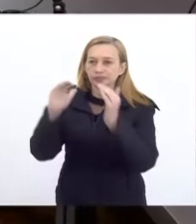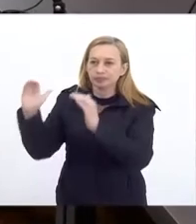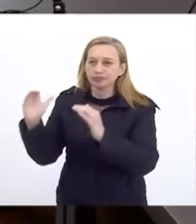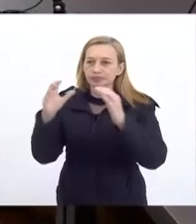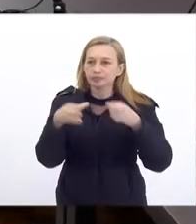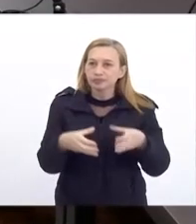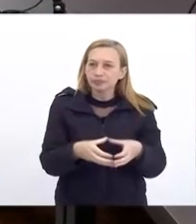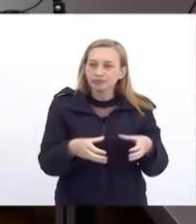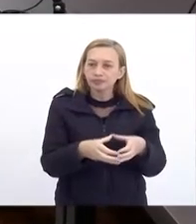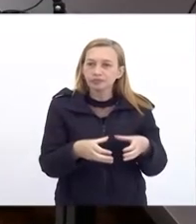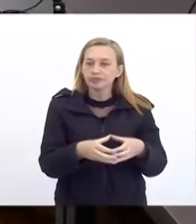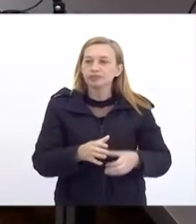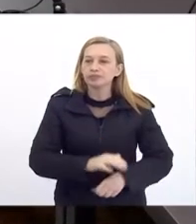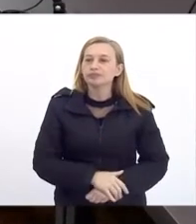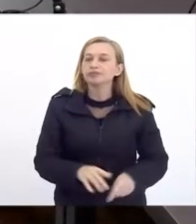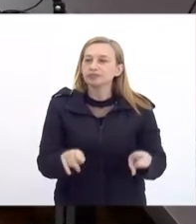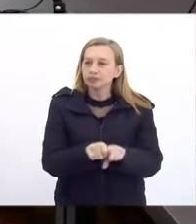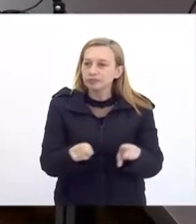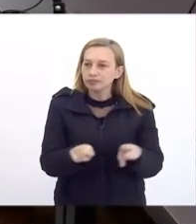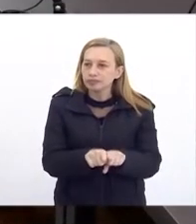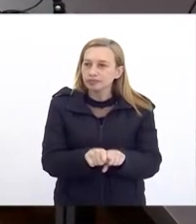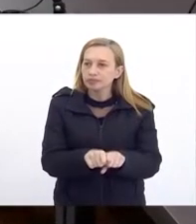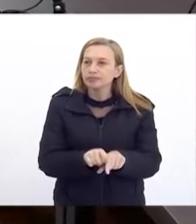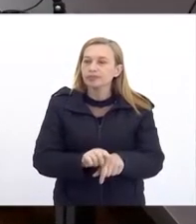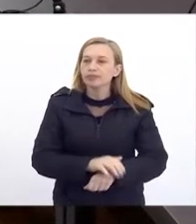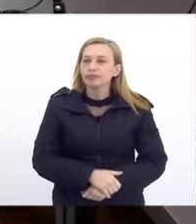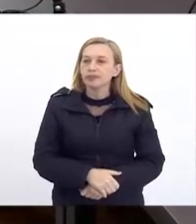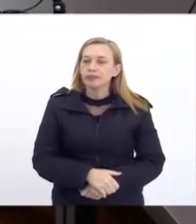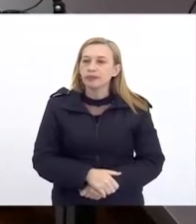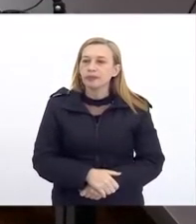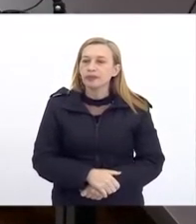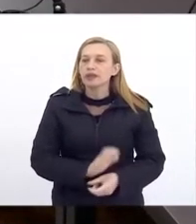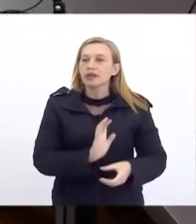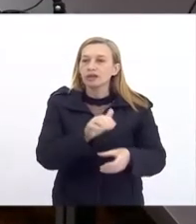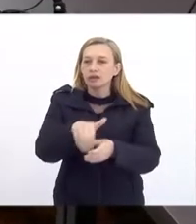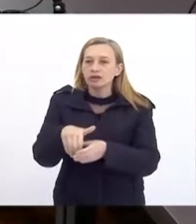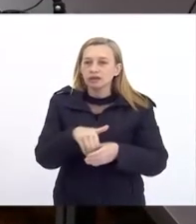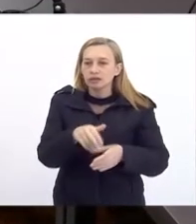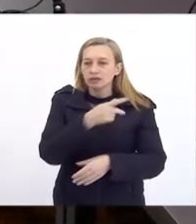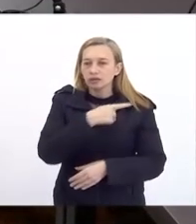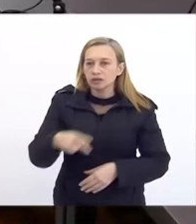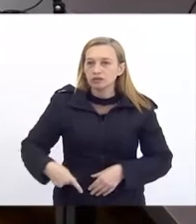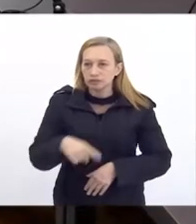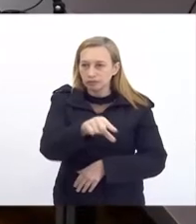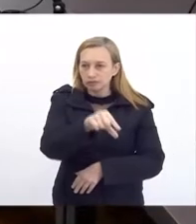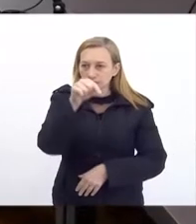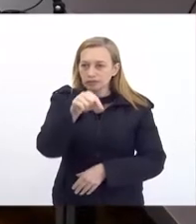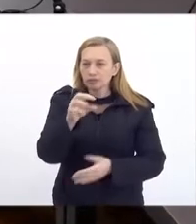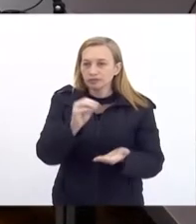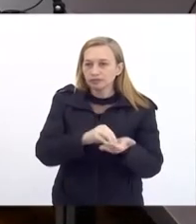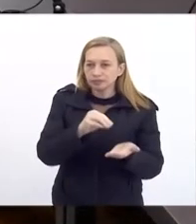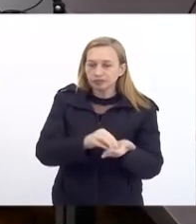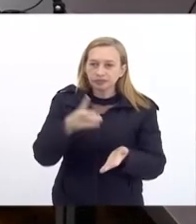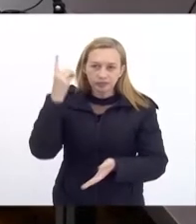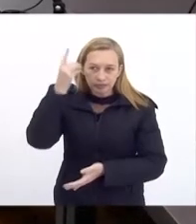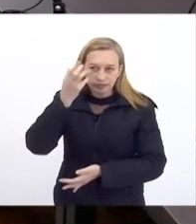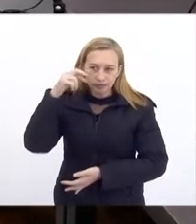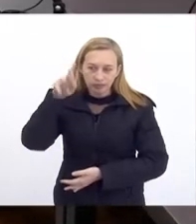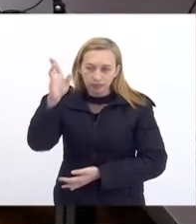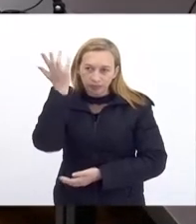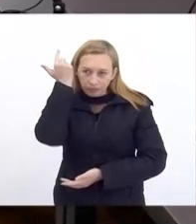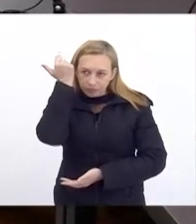de consequência, também na eleição do presidente. Falta o voto do deputado Eliomar